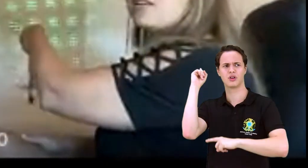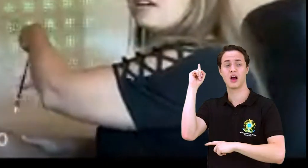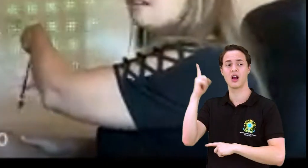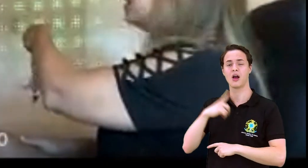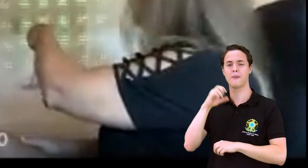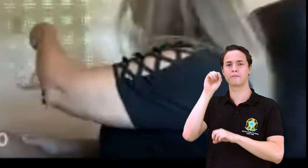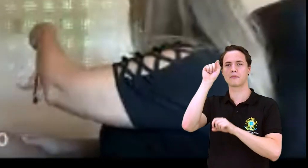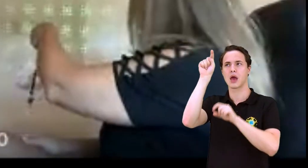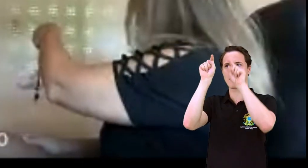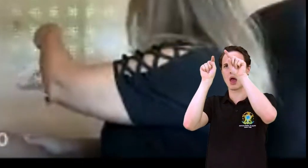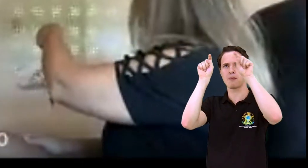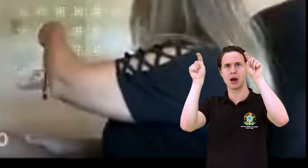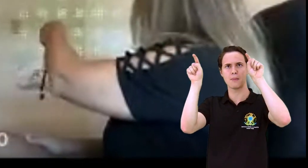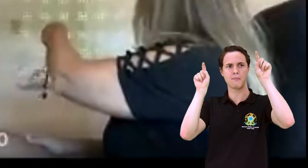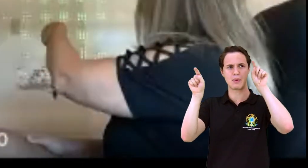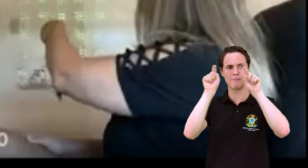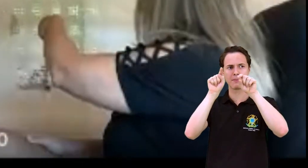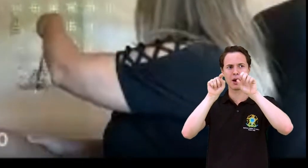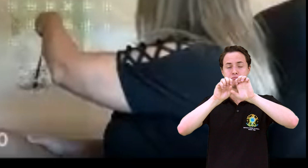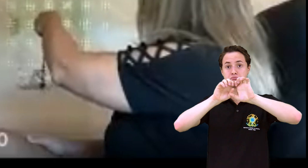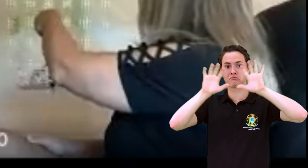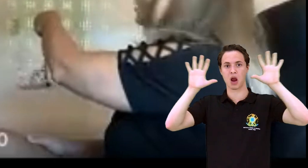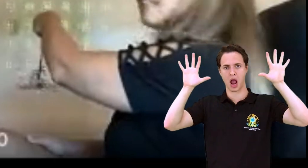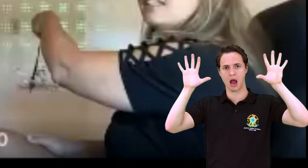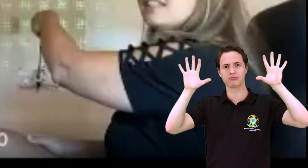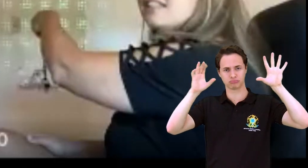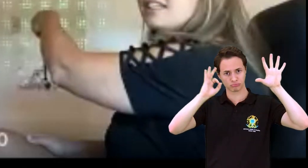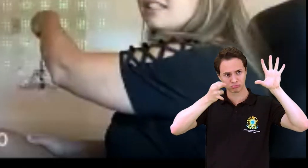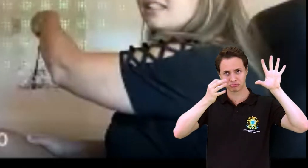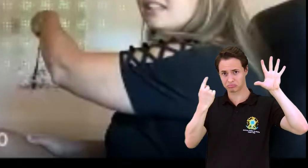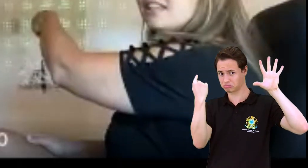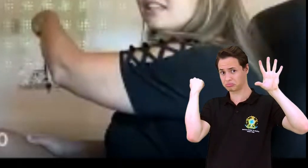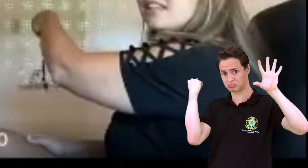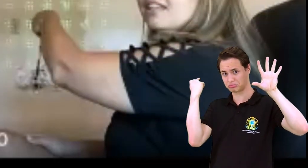bolinhas agora. Estão espalhadas?